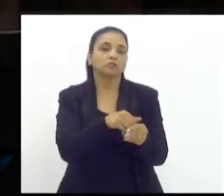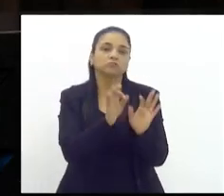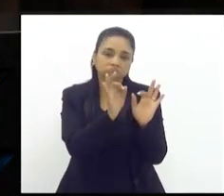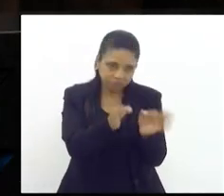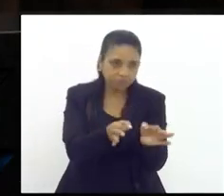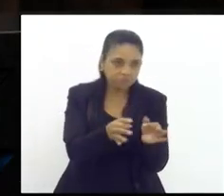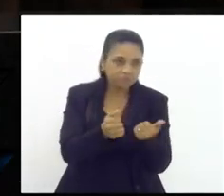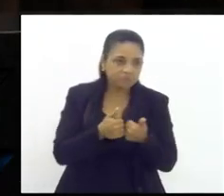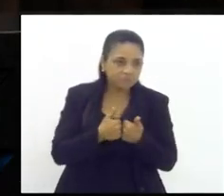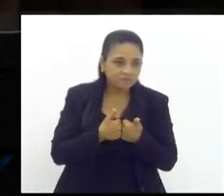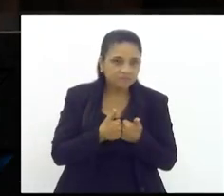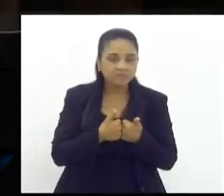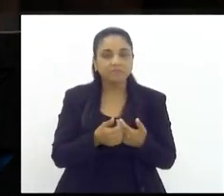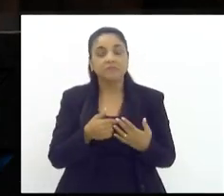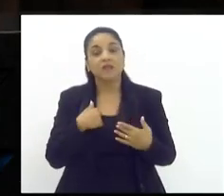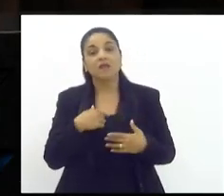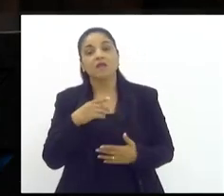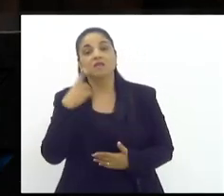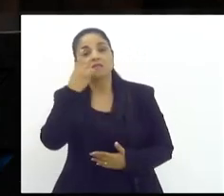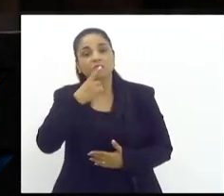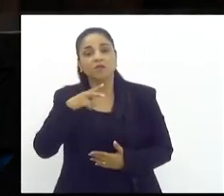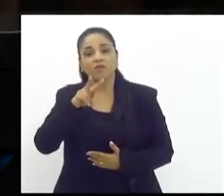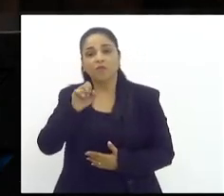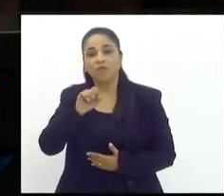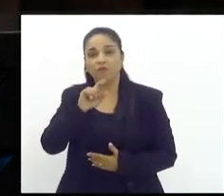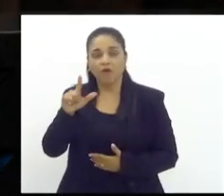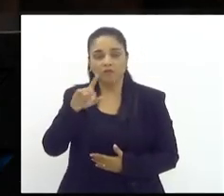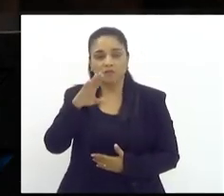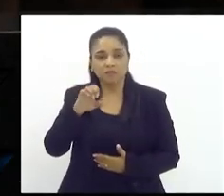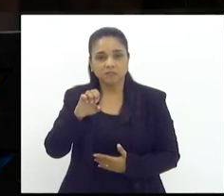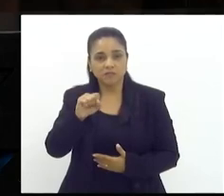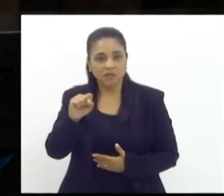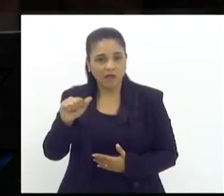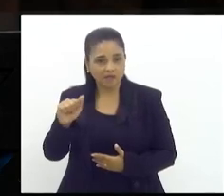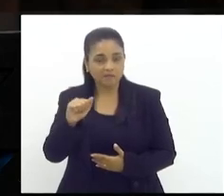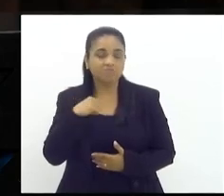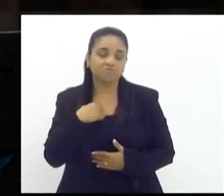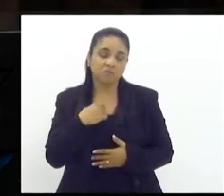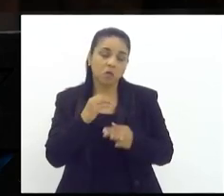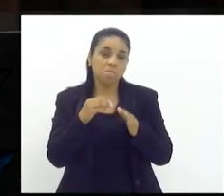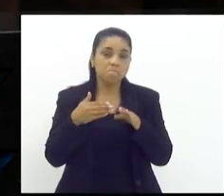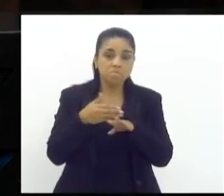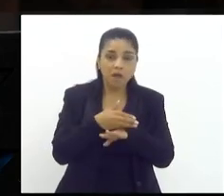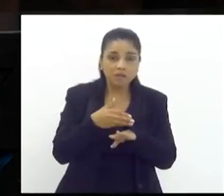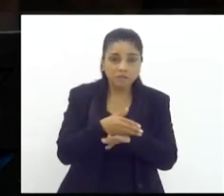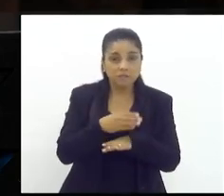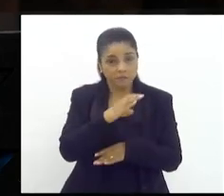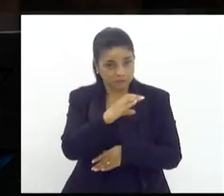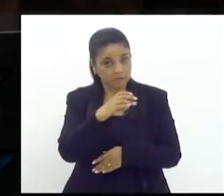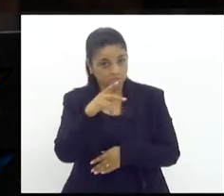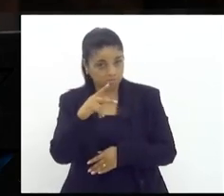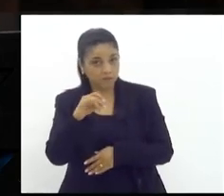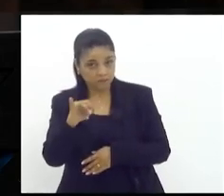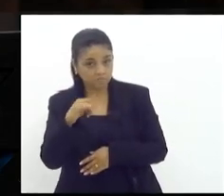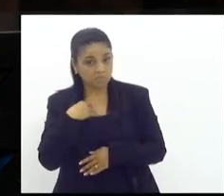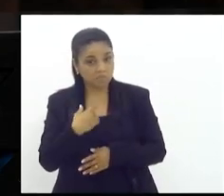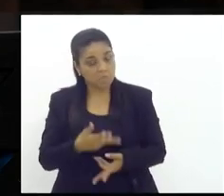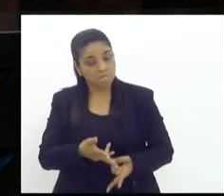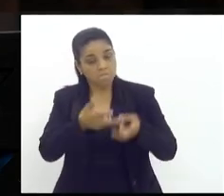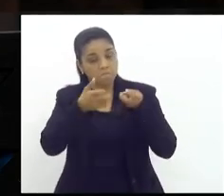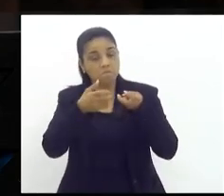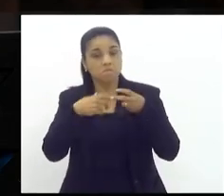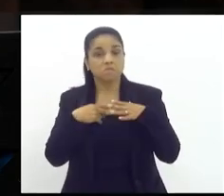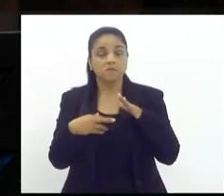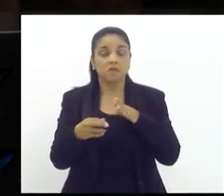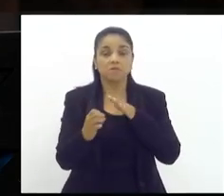porque Deputado valdel Ceasa inclusive participa da CPI é notório que as